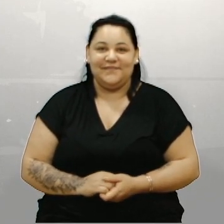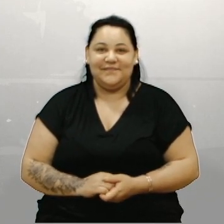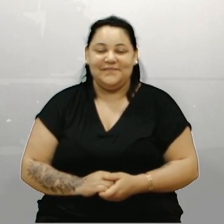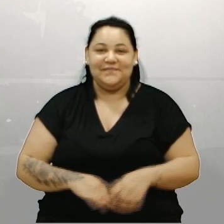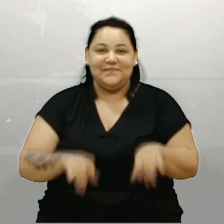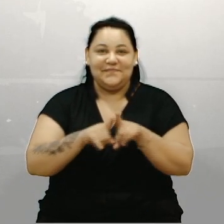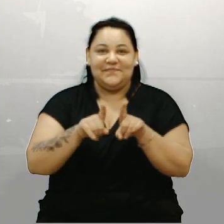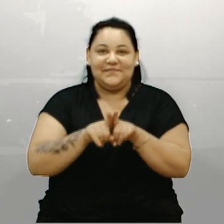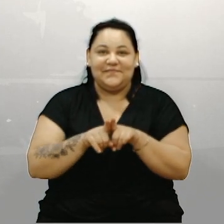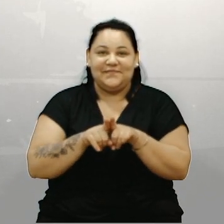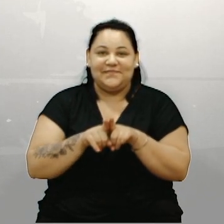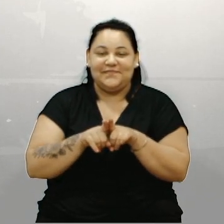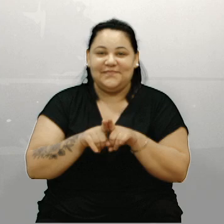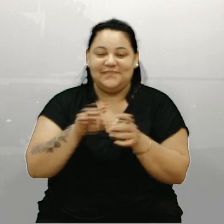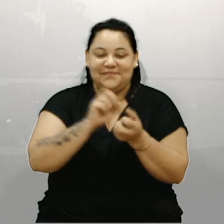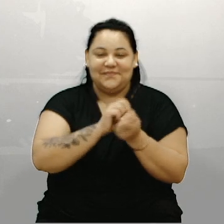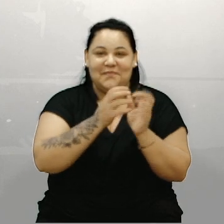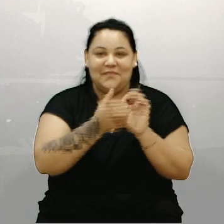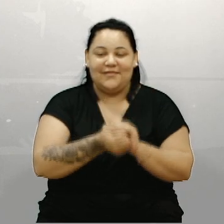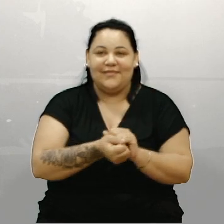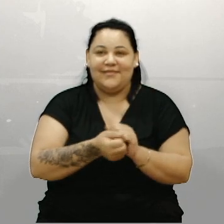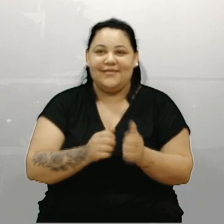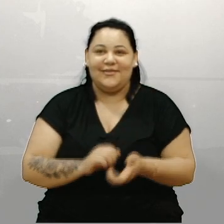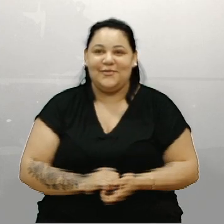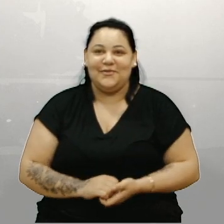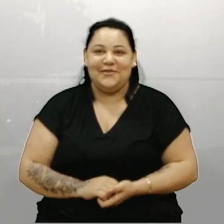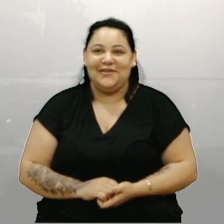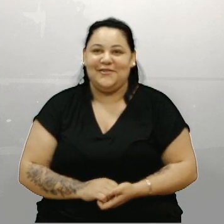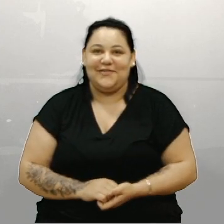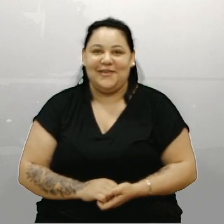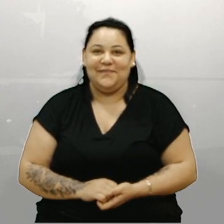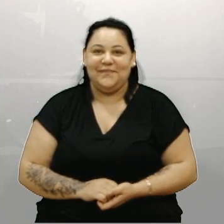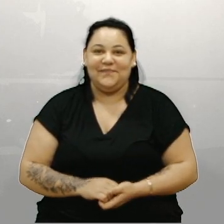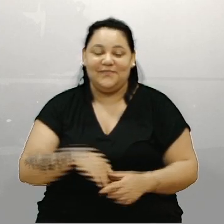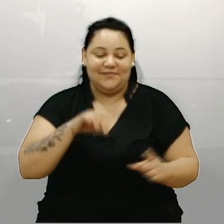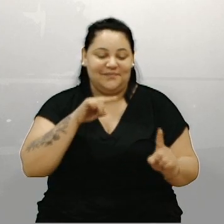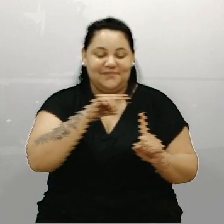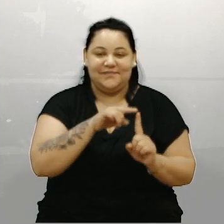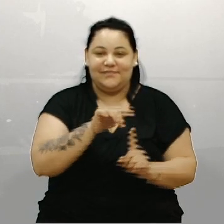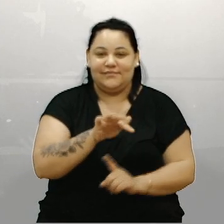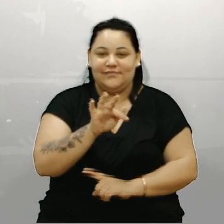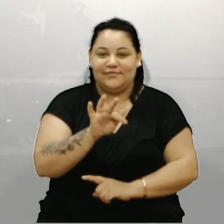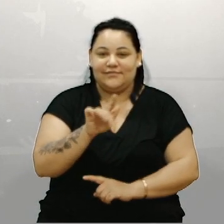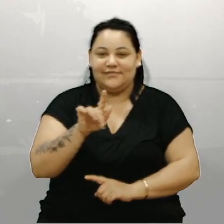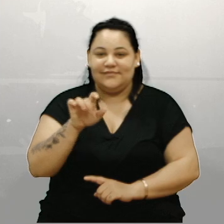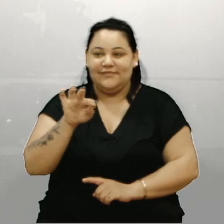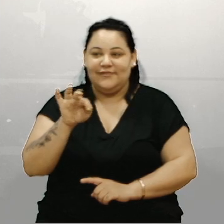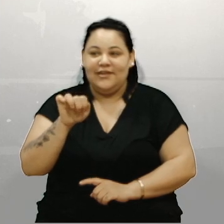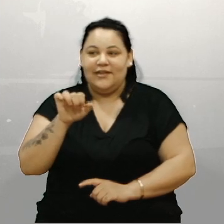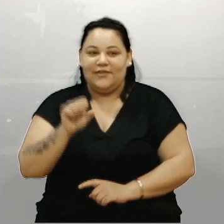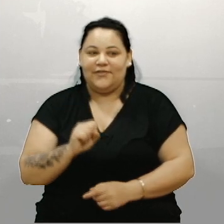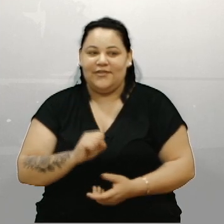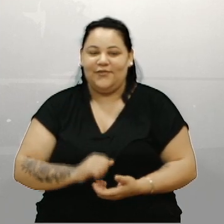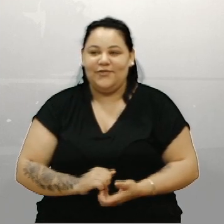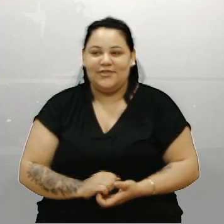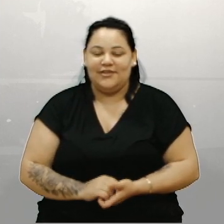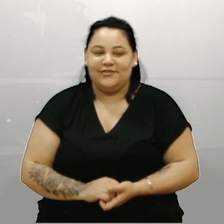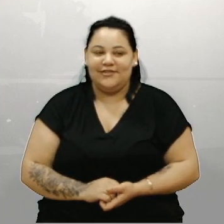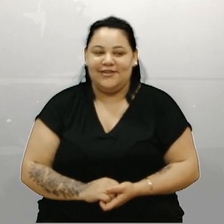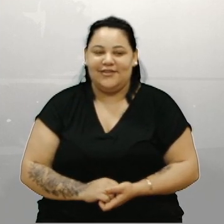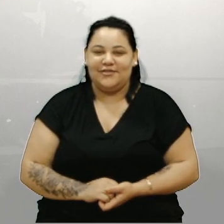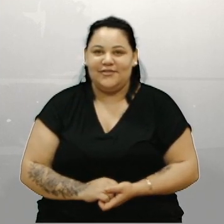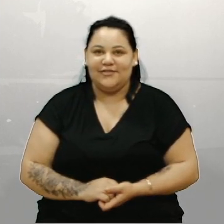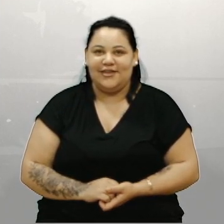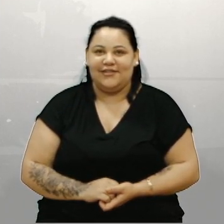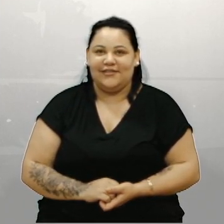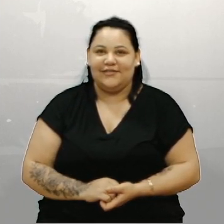os artesãos. A visão da FGTAS é ser referência na promoção do trabalho digno e inclusivo,